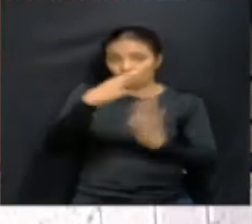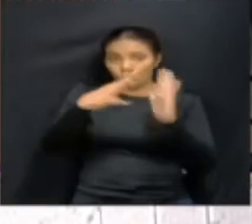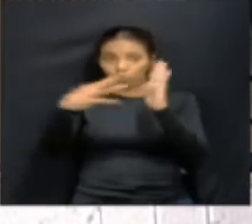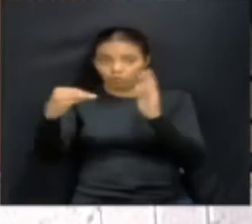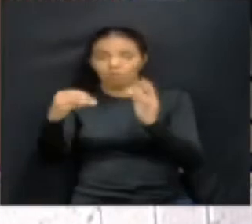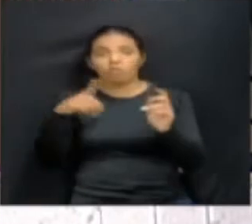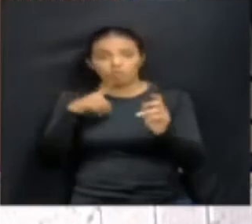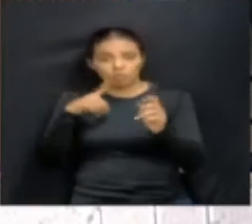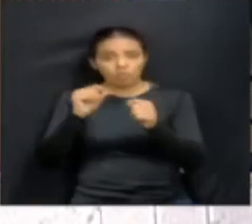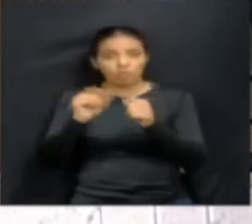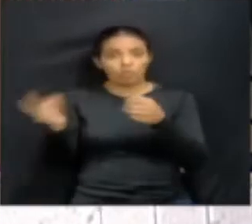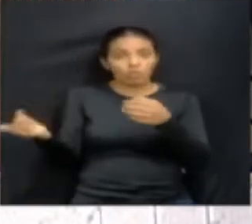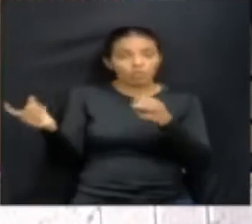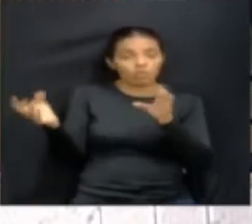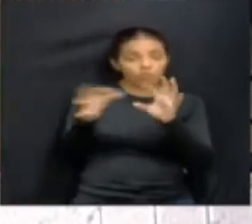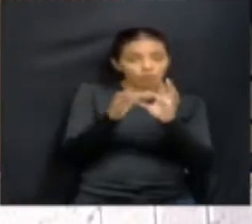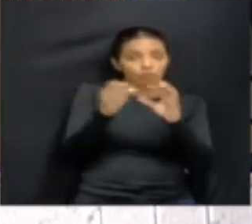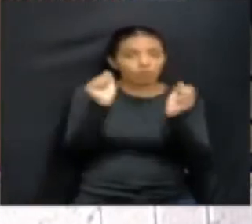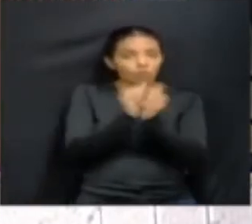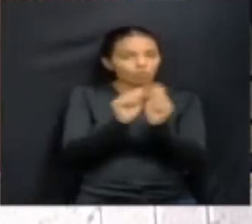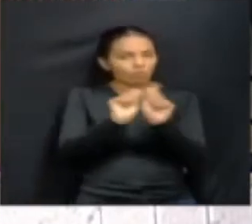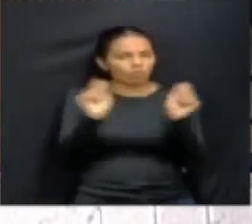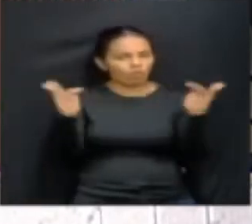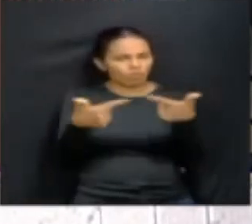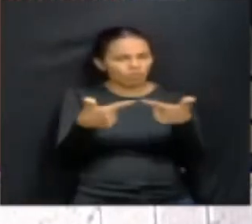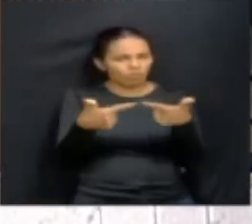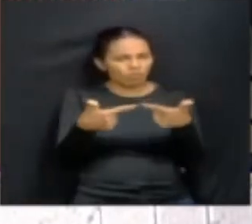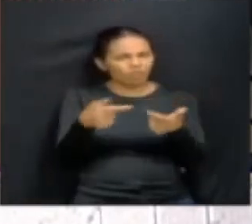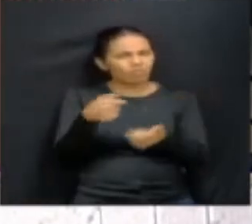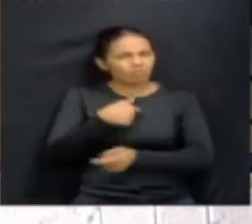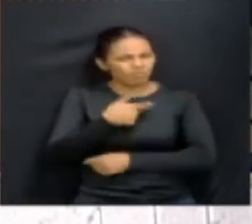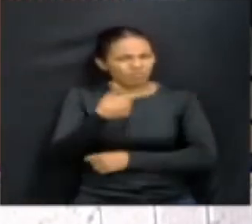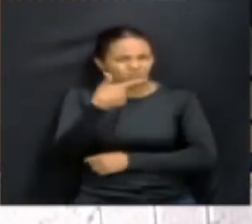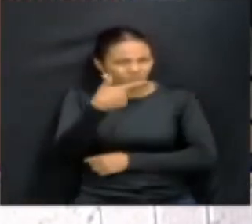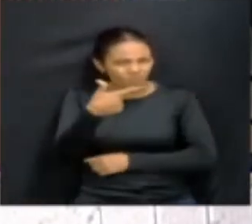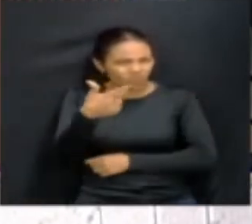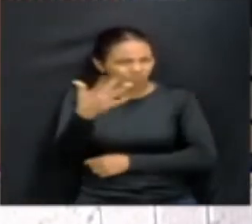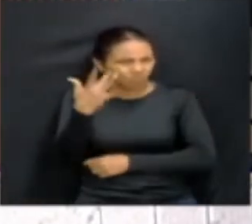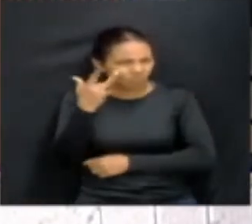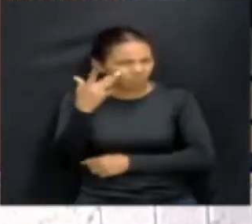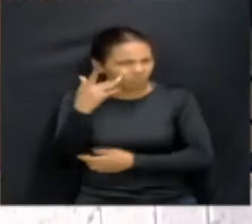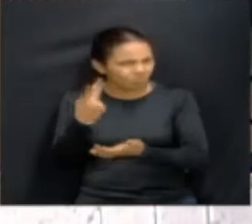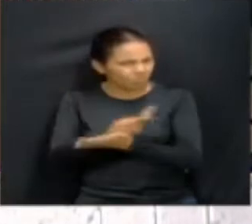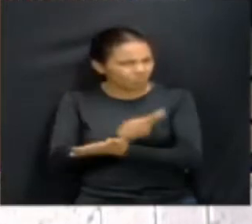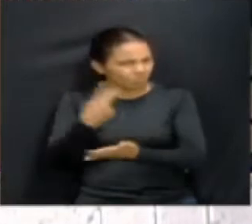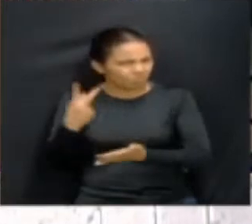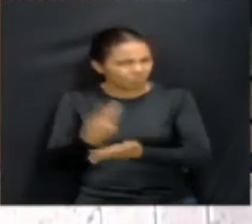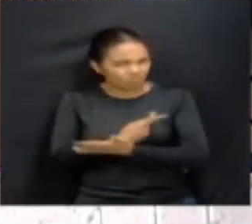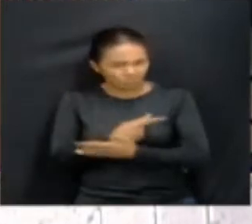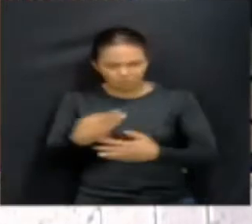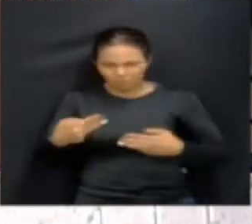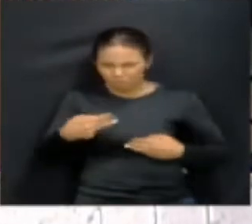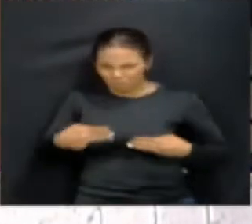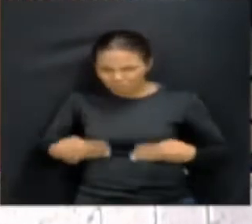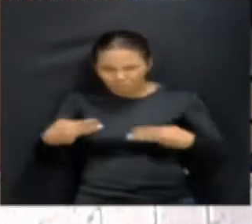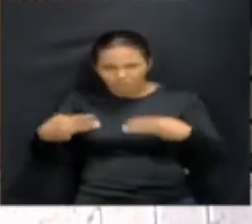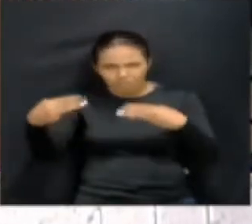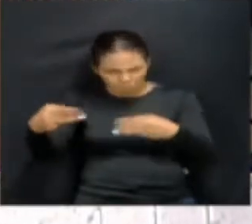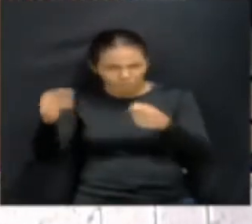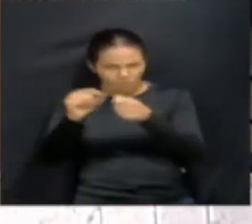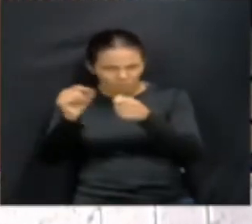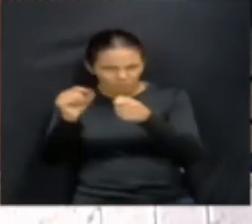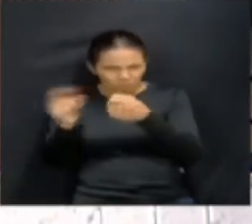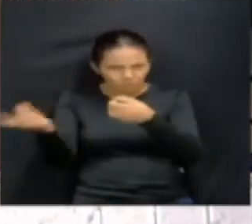foi feito em parceria com a Assembleia eu quero dizer que eu acho que o Vinícius equivocou nós aqui da Assembleia e minuto algum fizeram